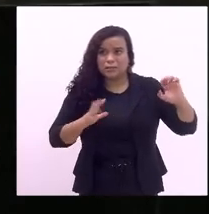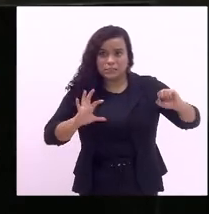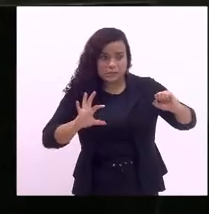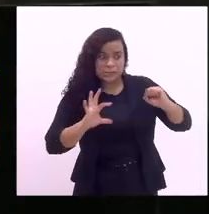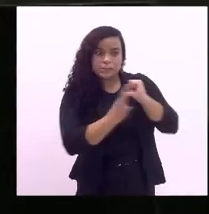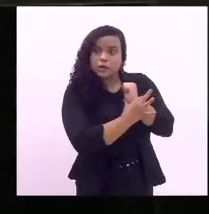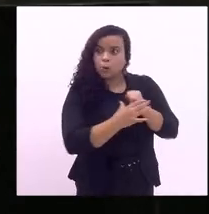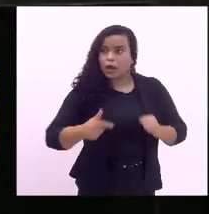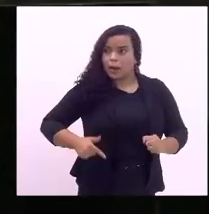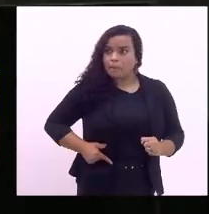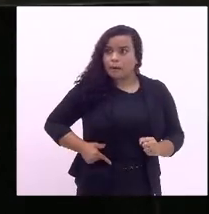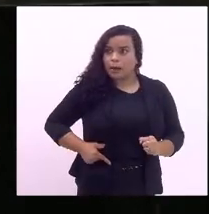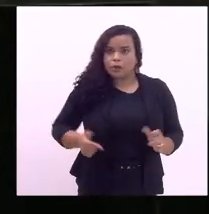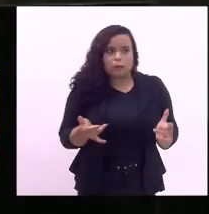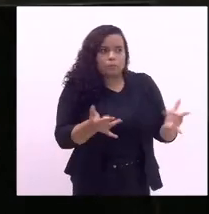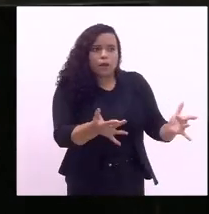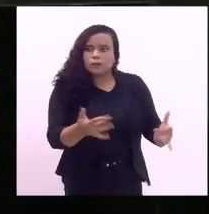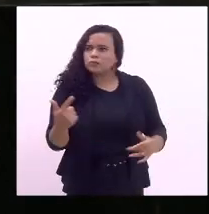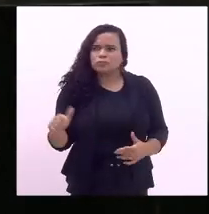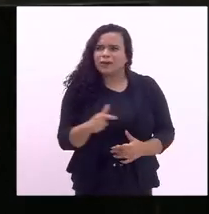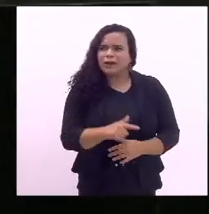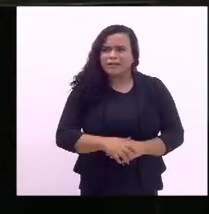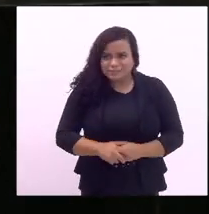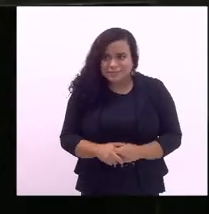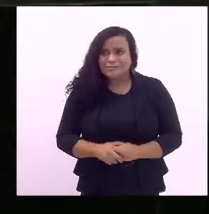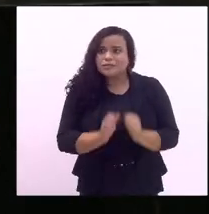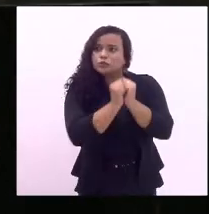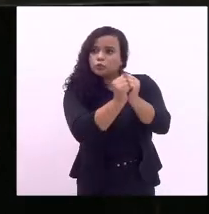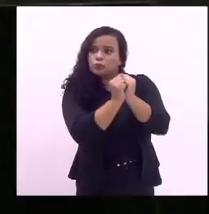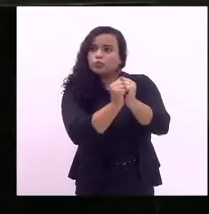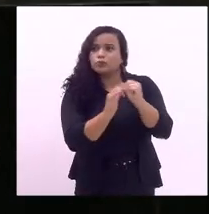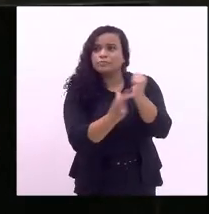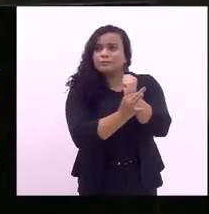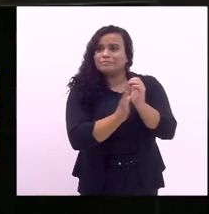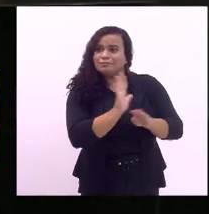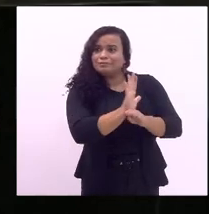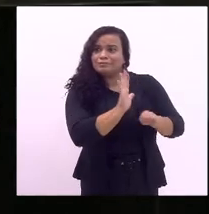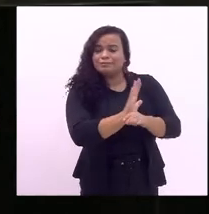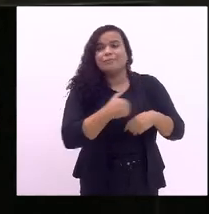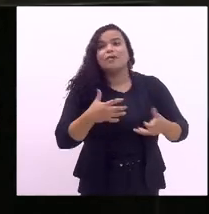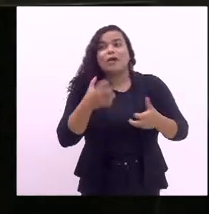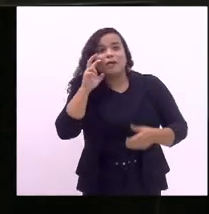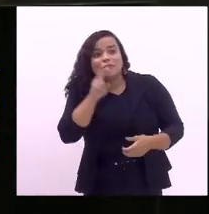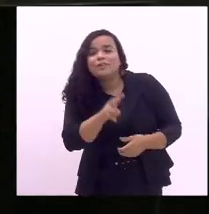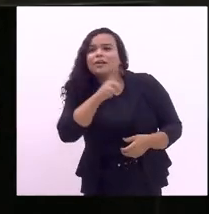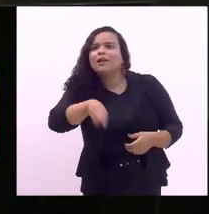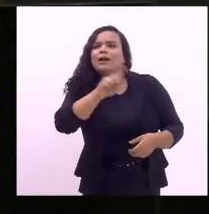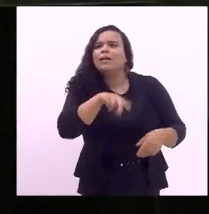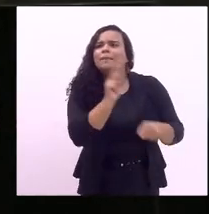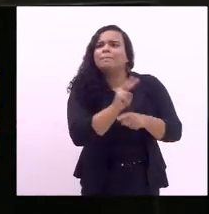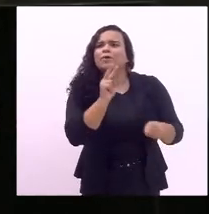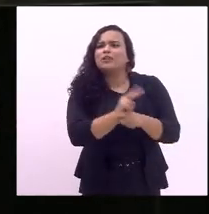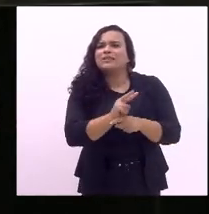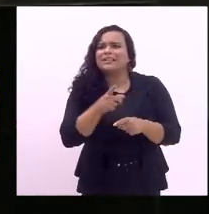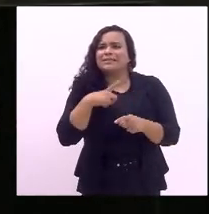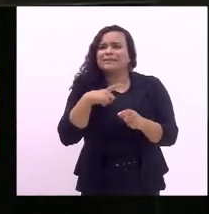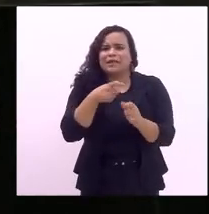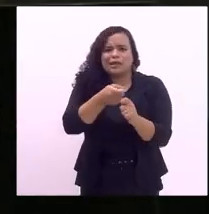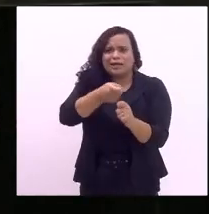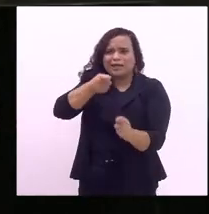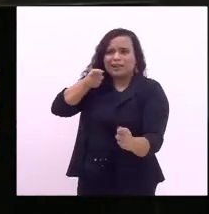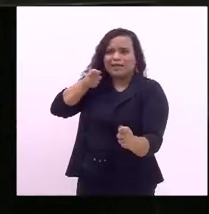armados. Eu não vi. Eu queria ver eles sendo protegidos por estilingue.